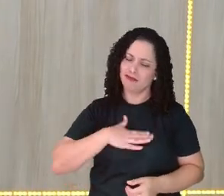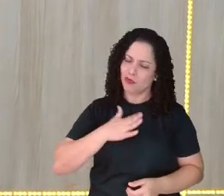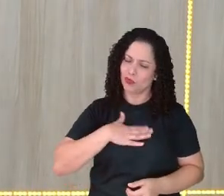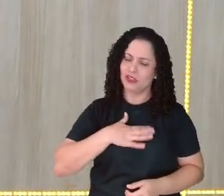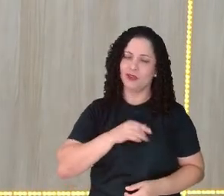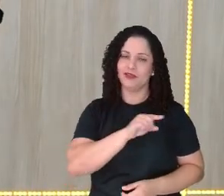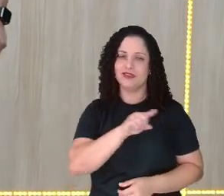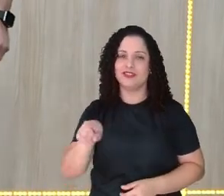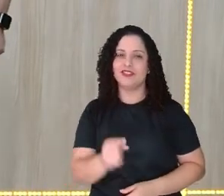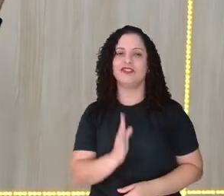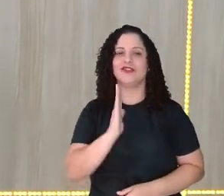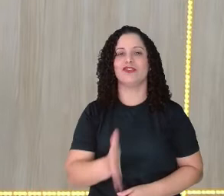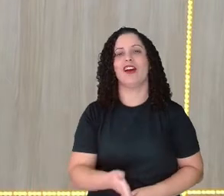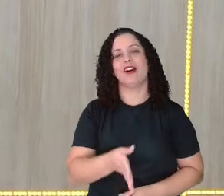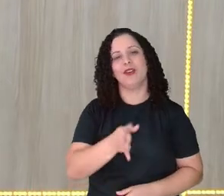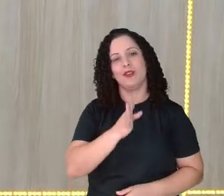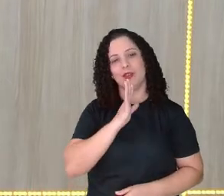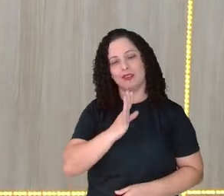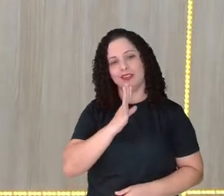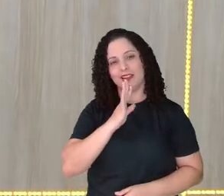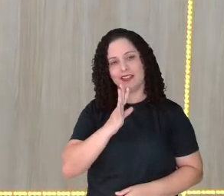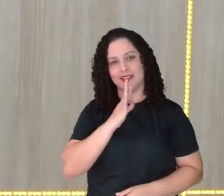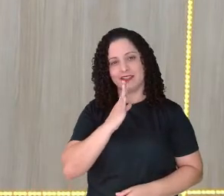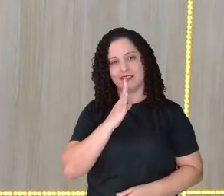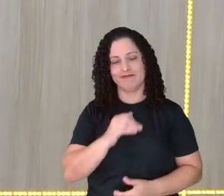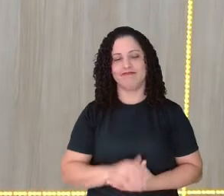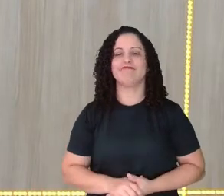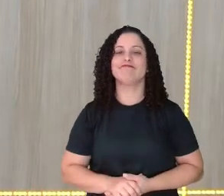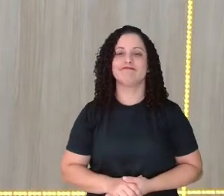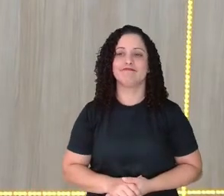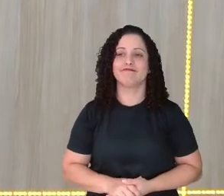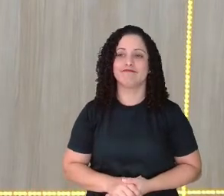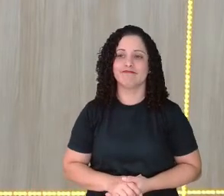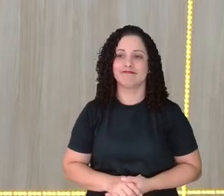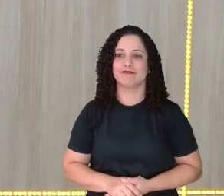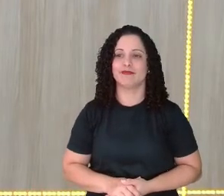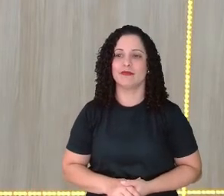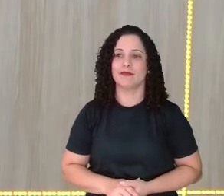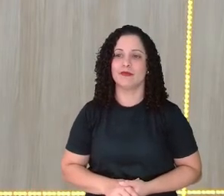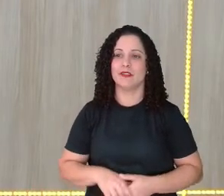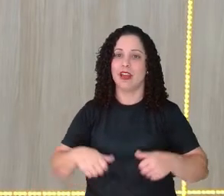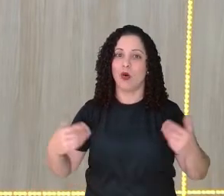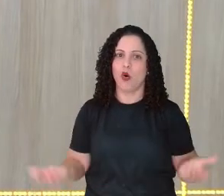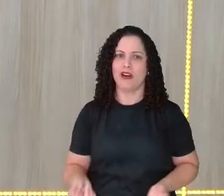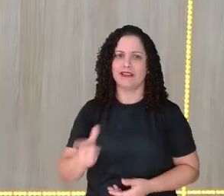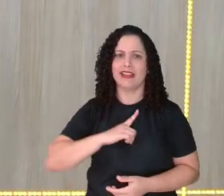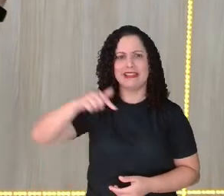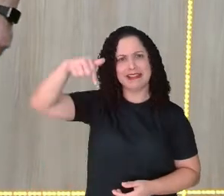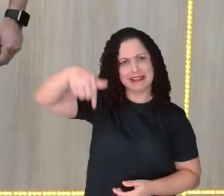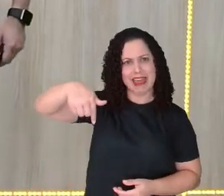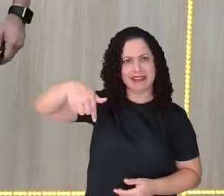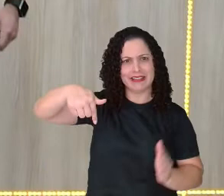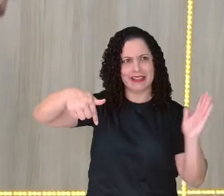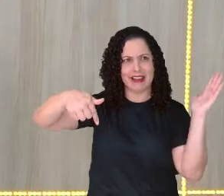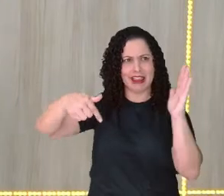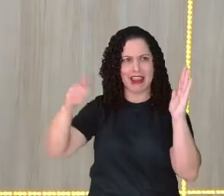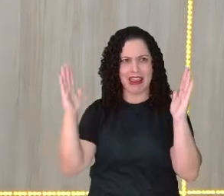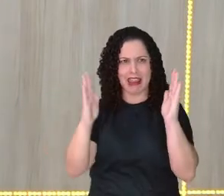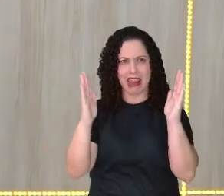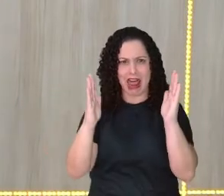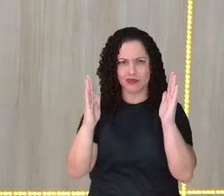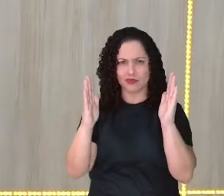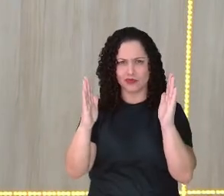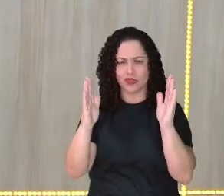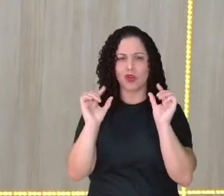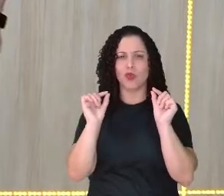presente no seu dia a dia, principalmente relacionado ao futebol, né? Um polígono que tem 7 lados, ele é chamado